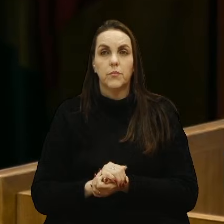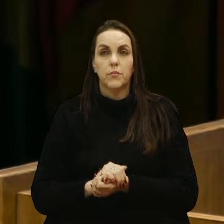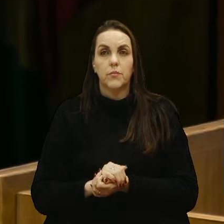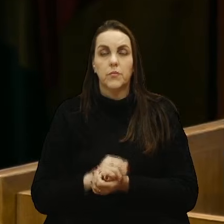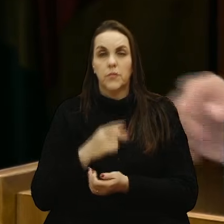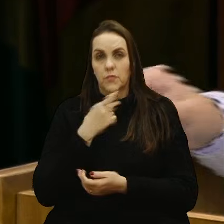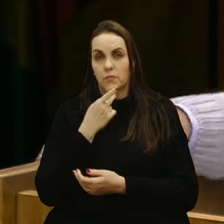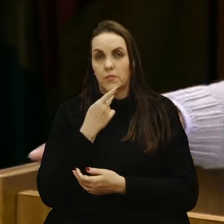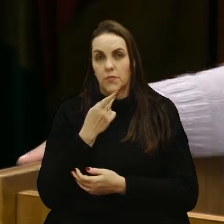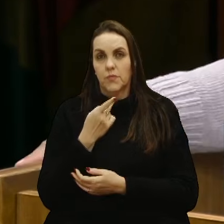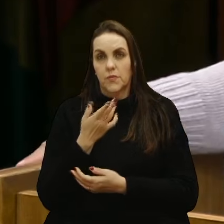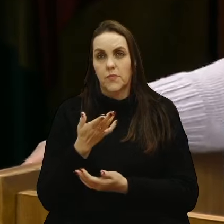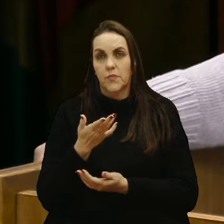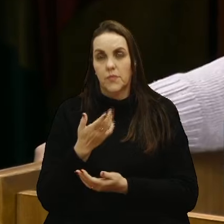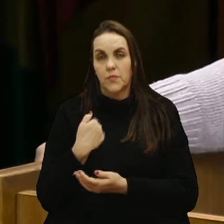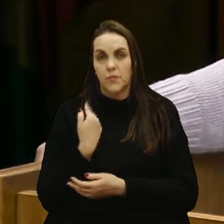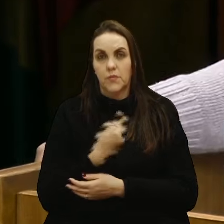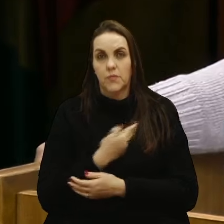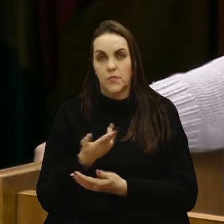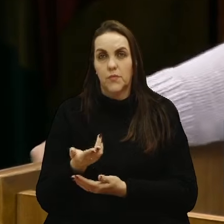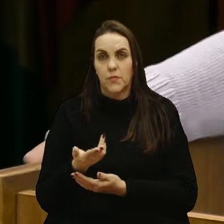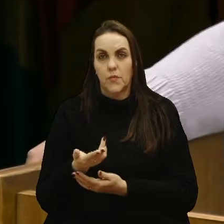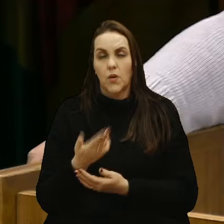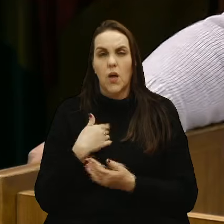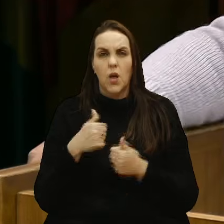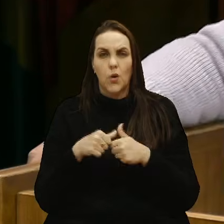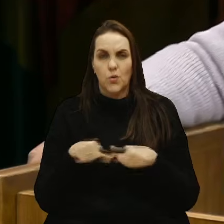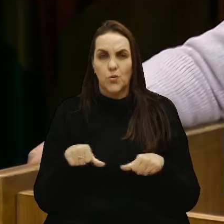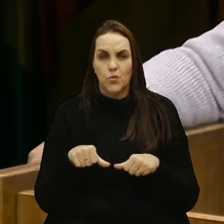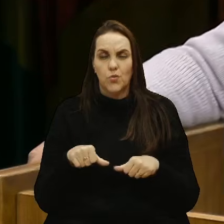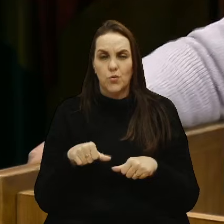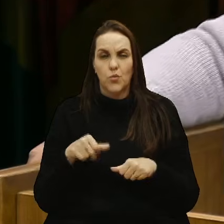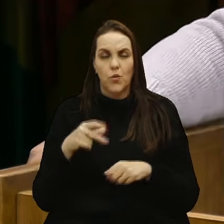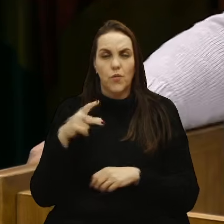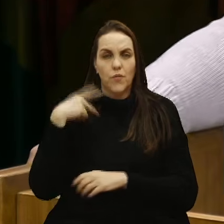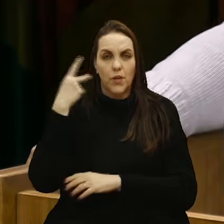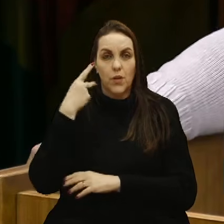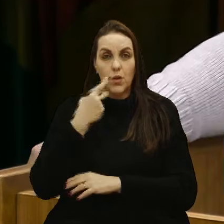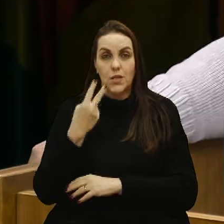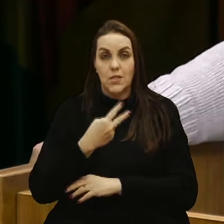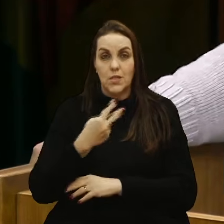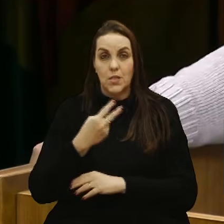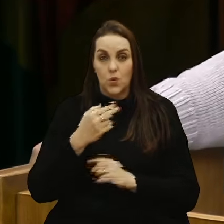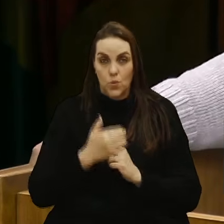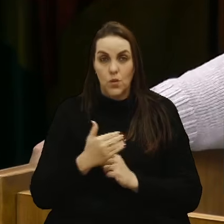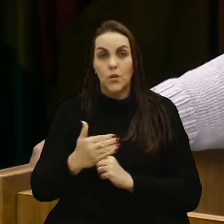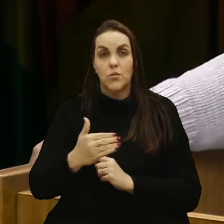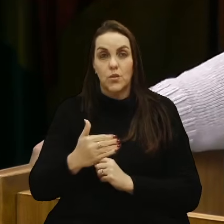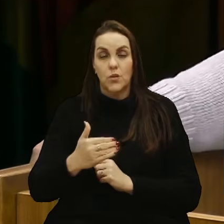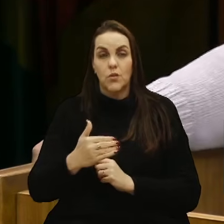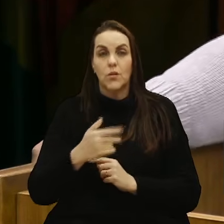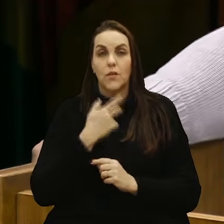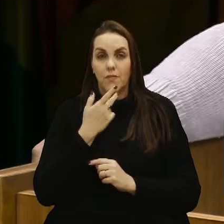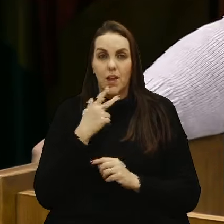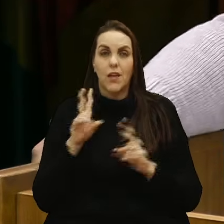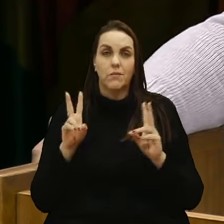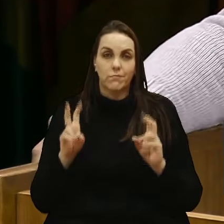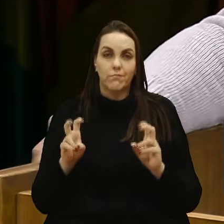nós, e eu estou vereador na 2ª legislatura, temos falado muito sobre o tema da